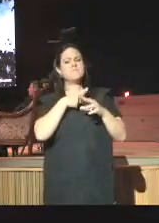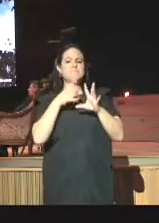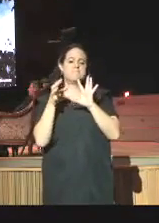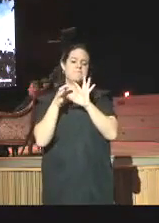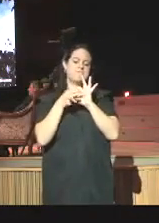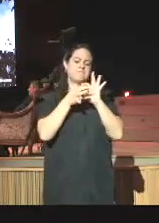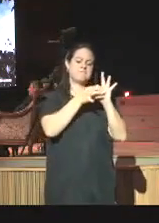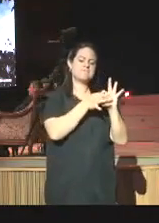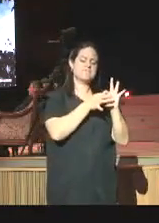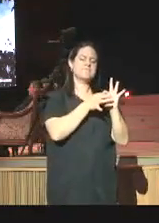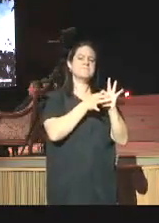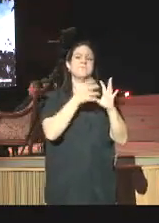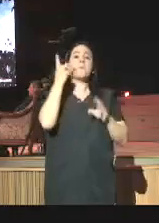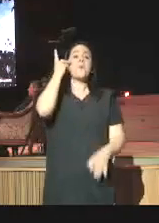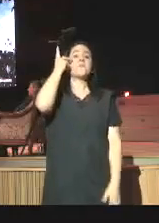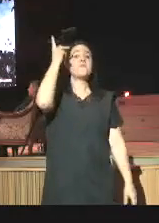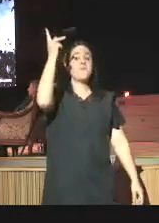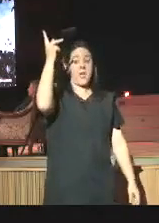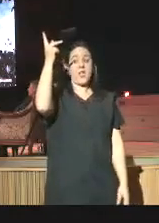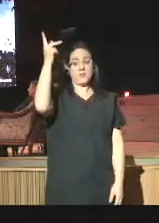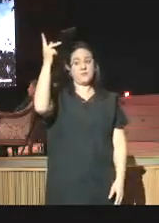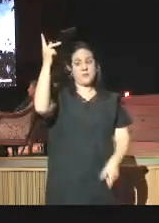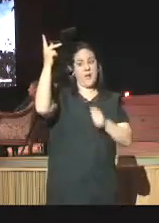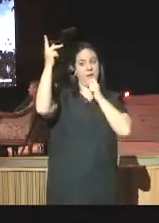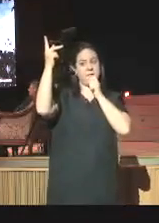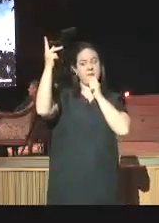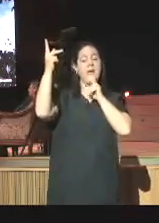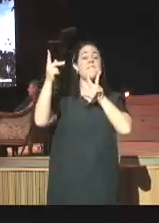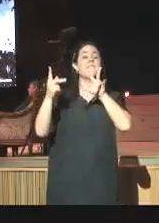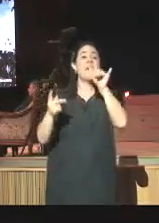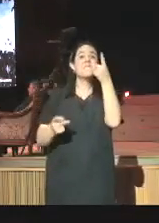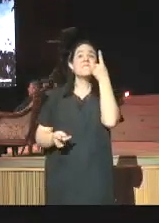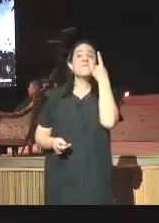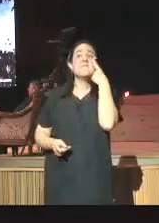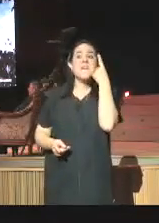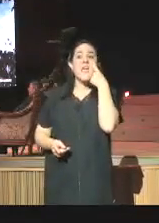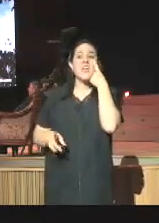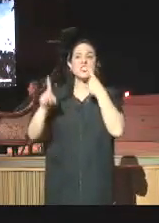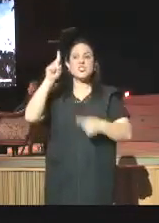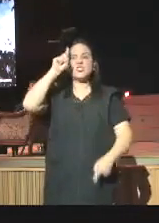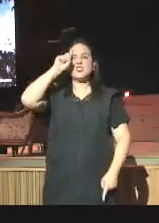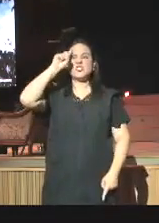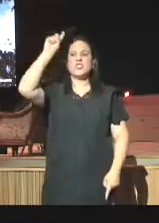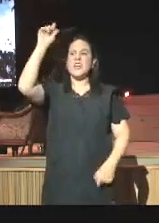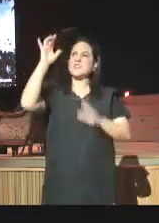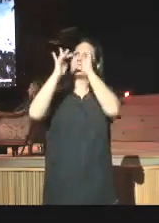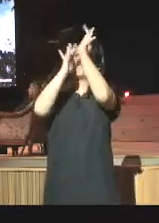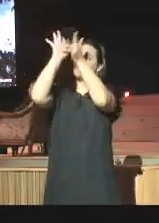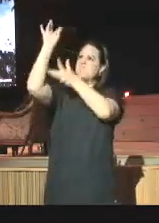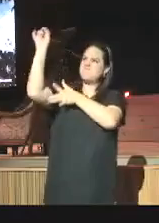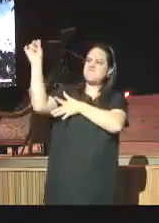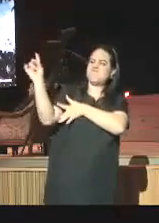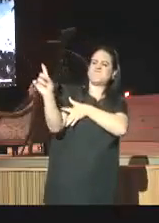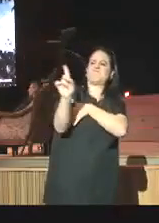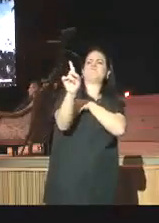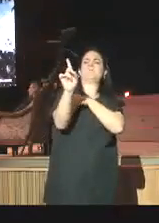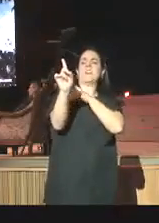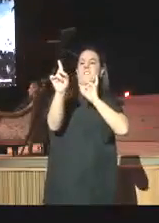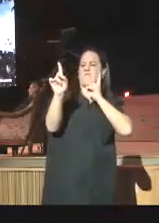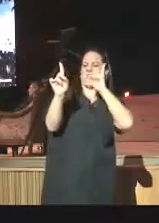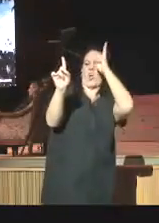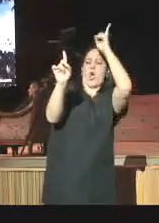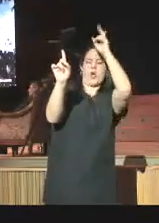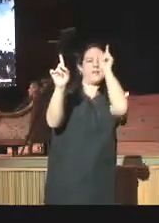eh Profético também isso a gente vai ver no dia do da vinda de Jesus vai ver literalmente